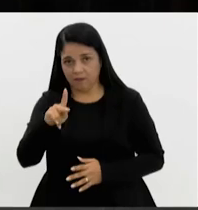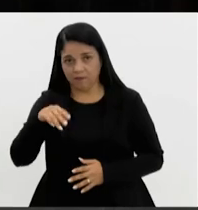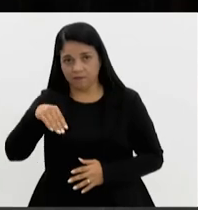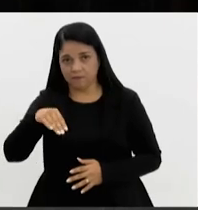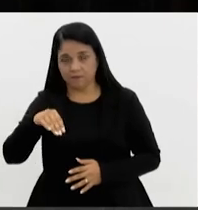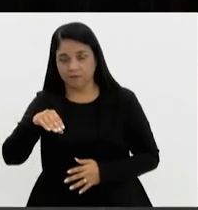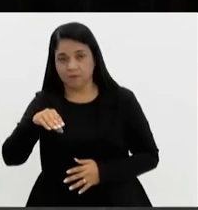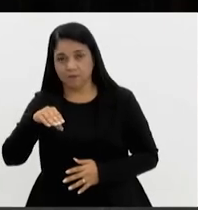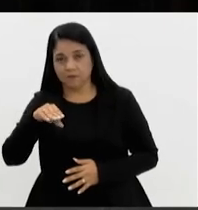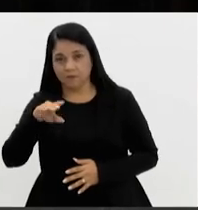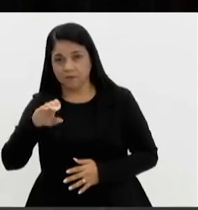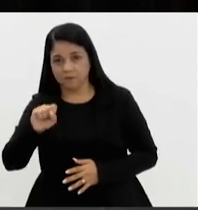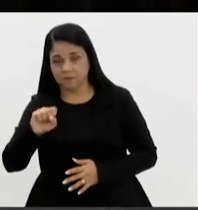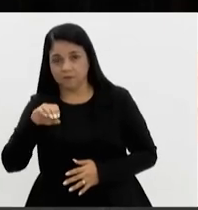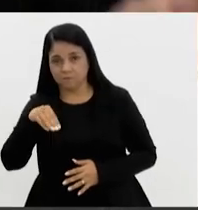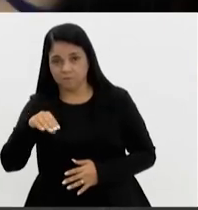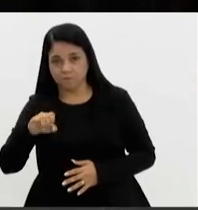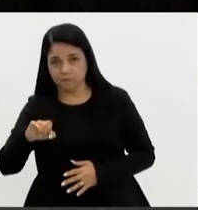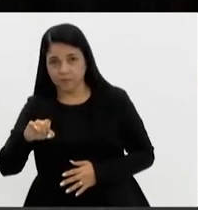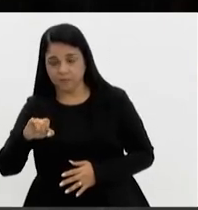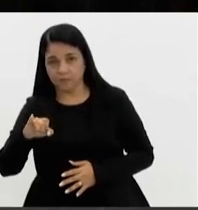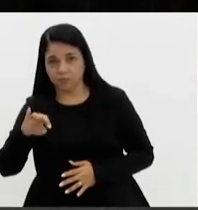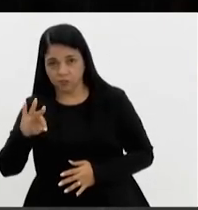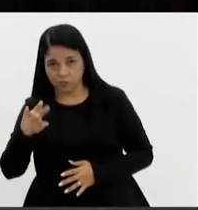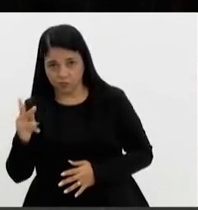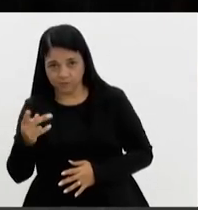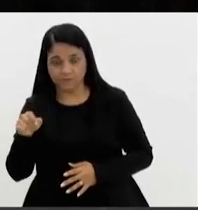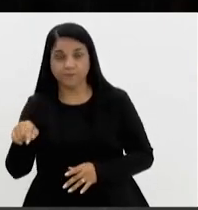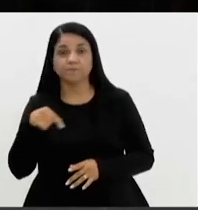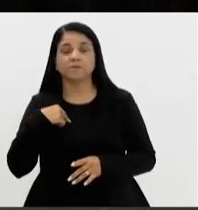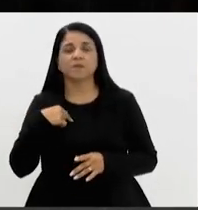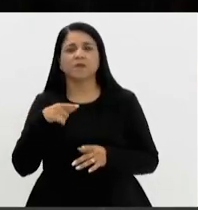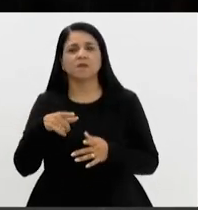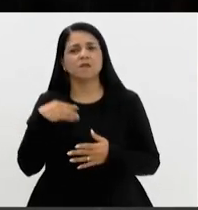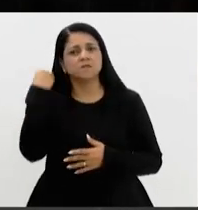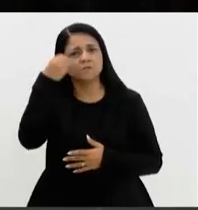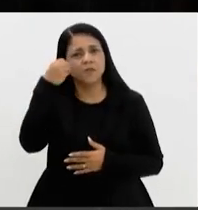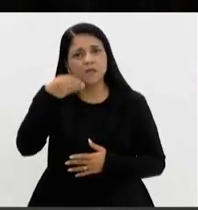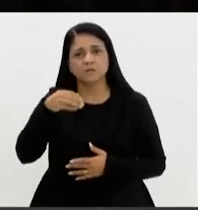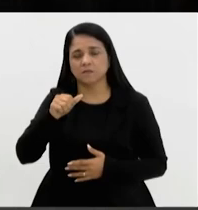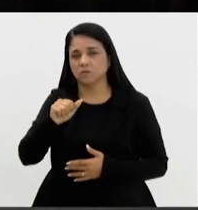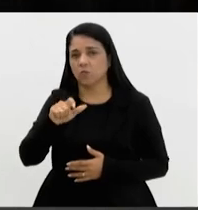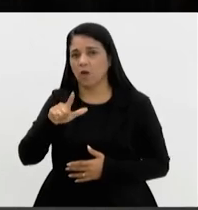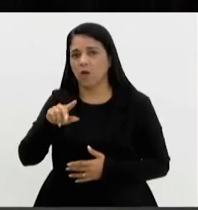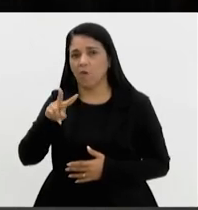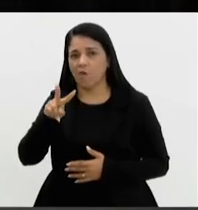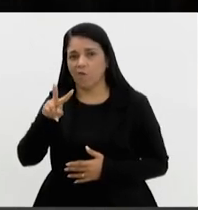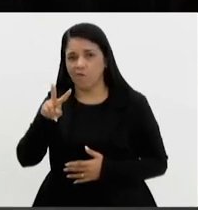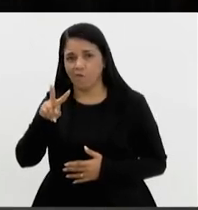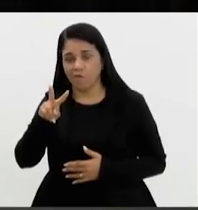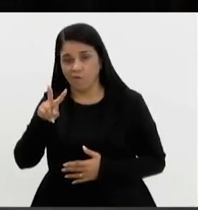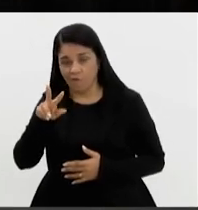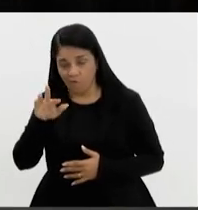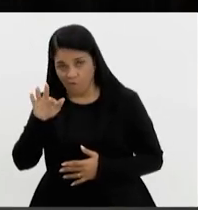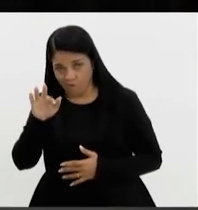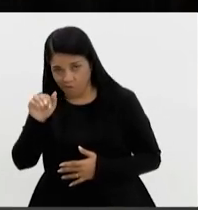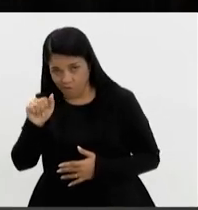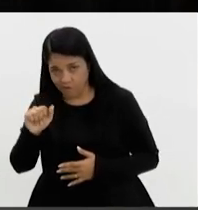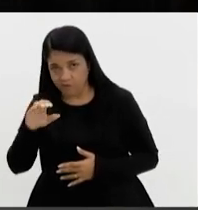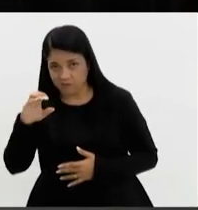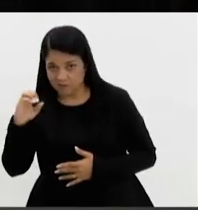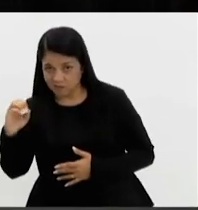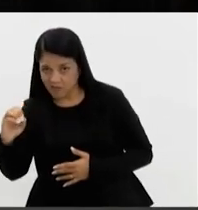ver essa experiência do do do Alfa zero ele ficou tão impactado com essa e com outras modificações que estavam